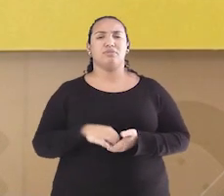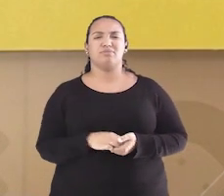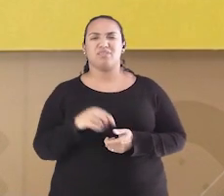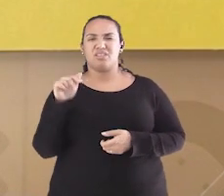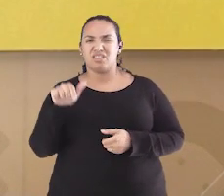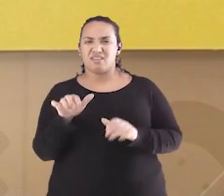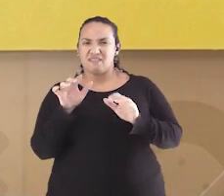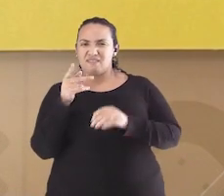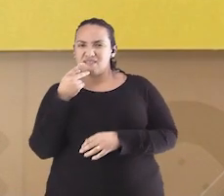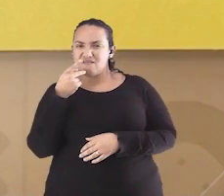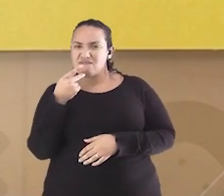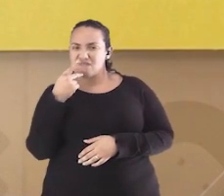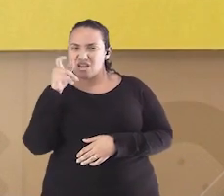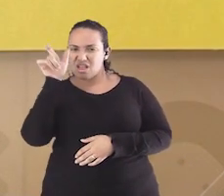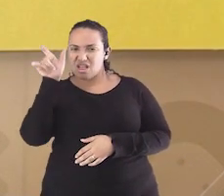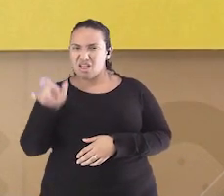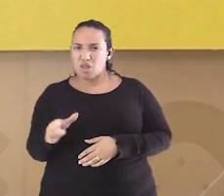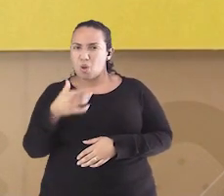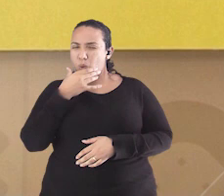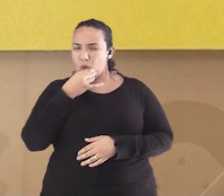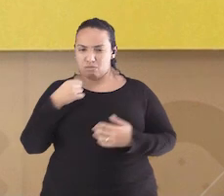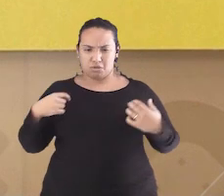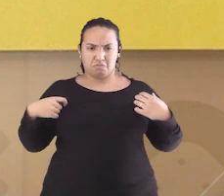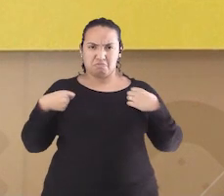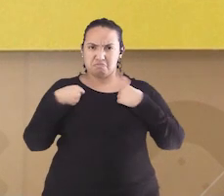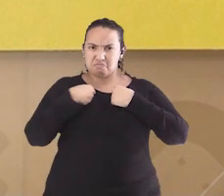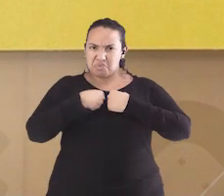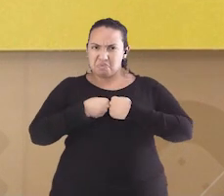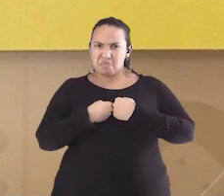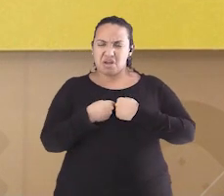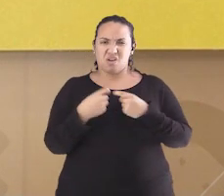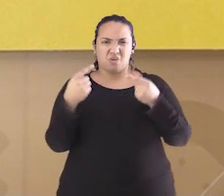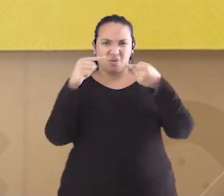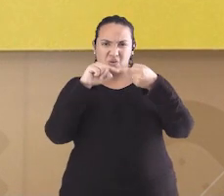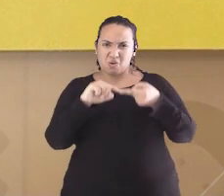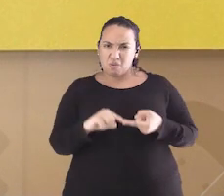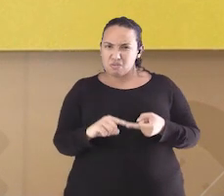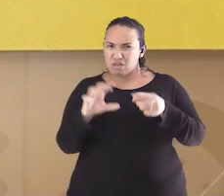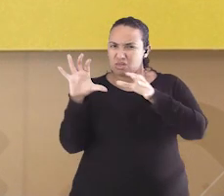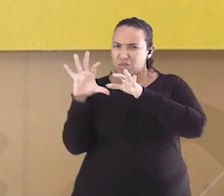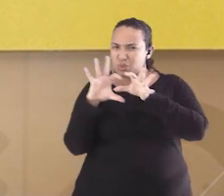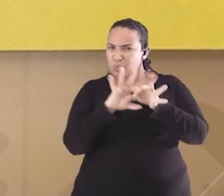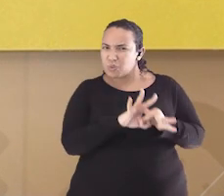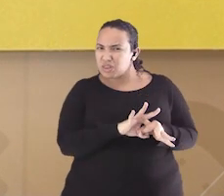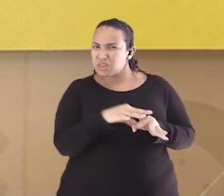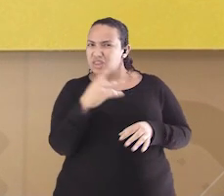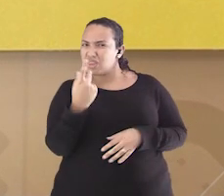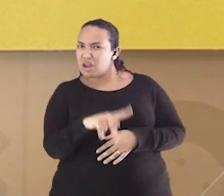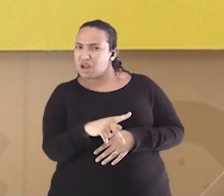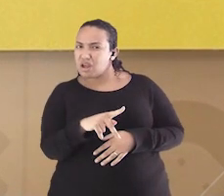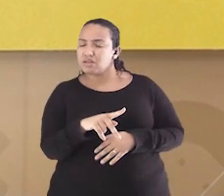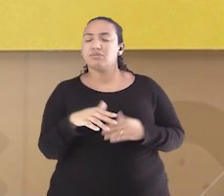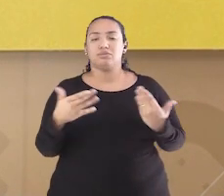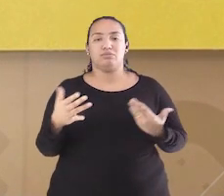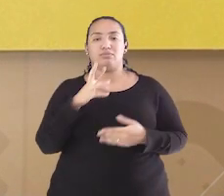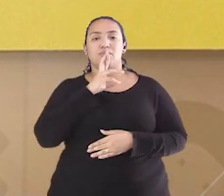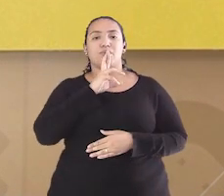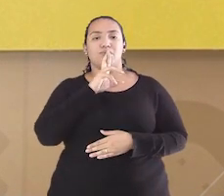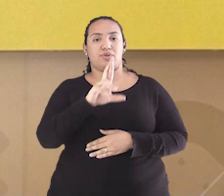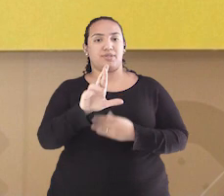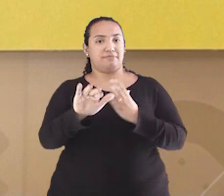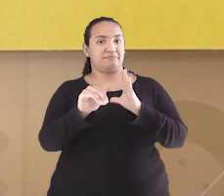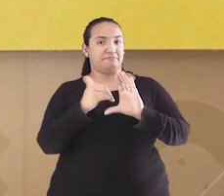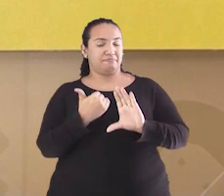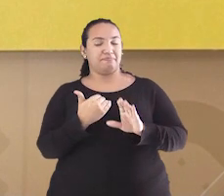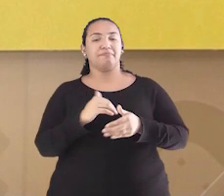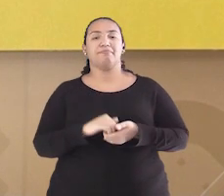pergunta. A fala do homem de terno está adequada ao contexto em que ele se encontra? Justifique a sua